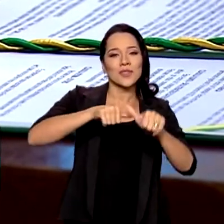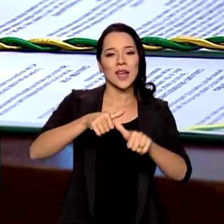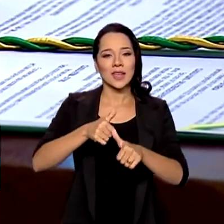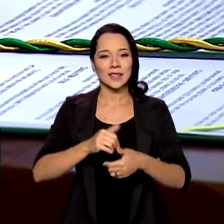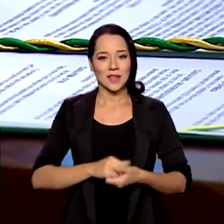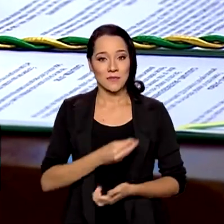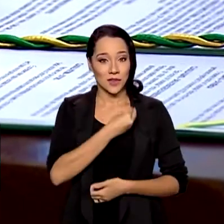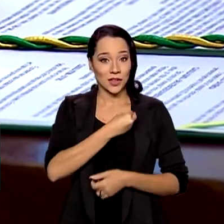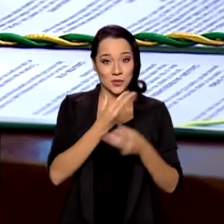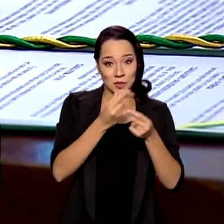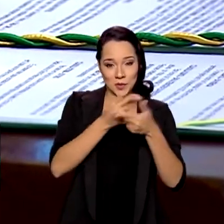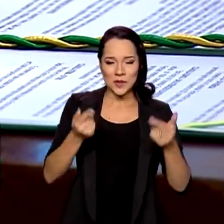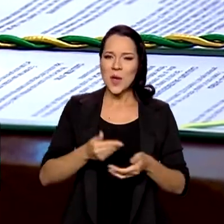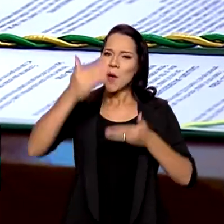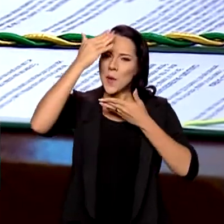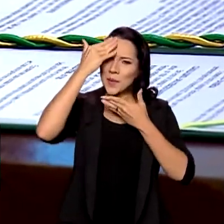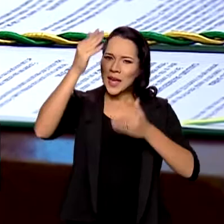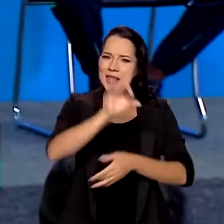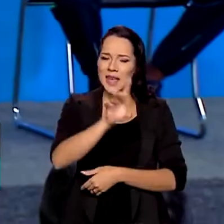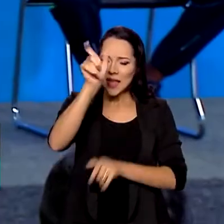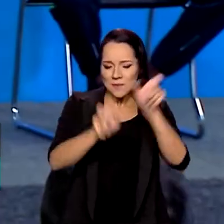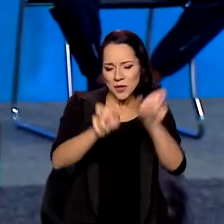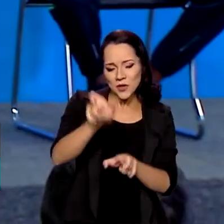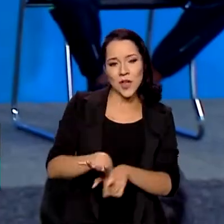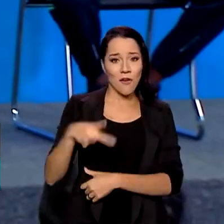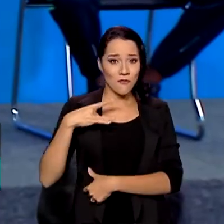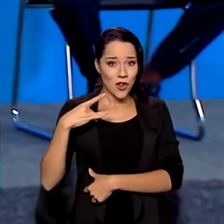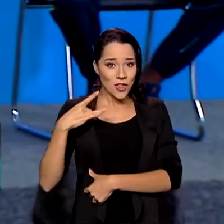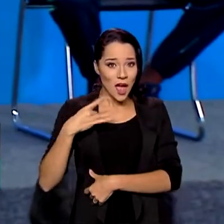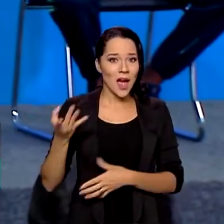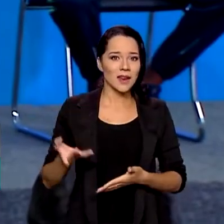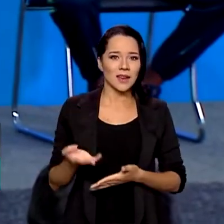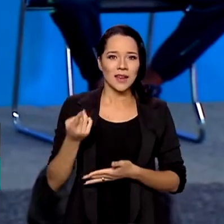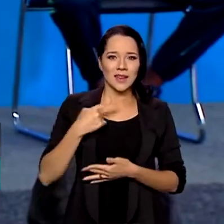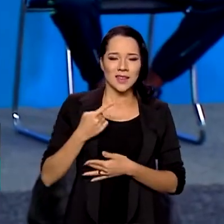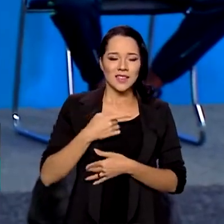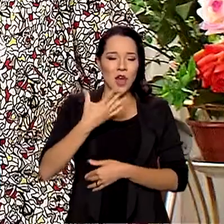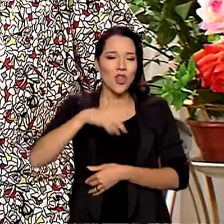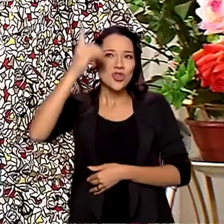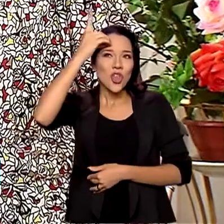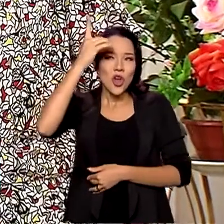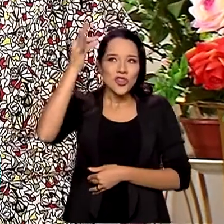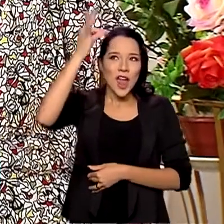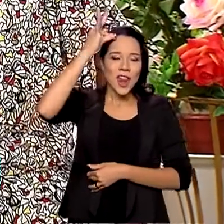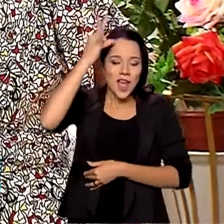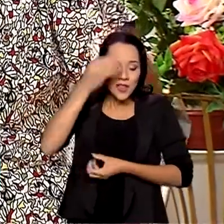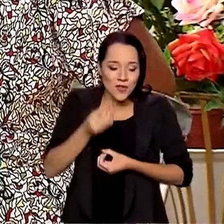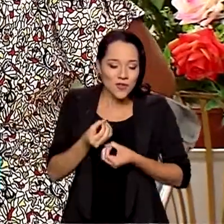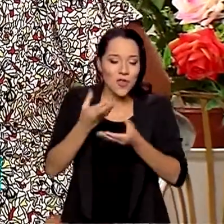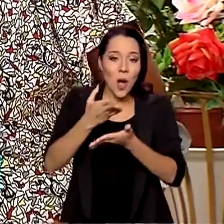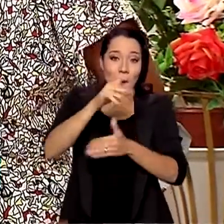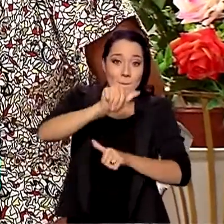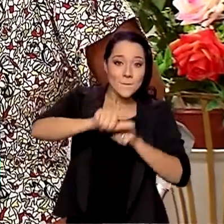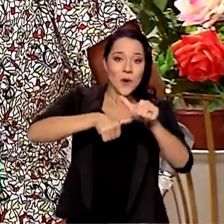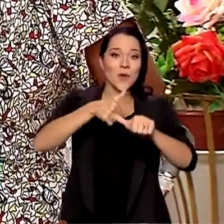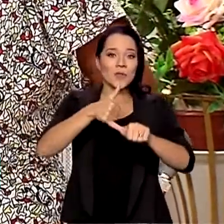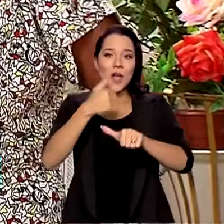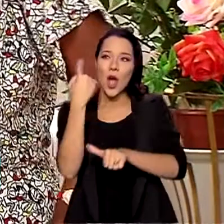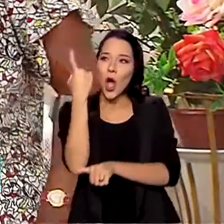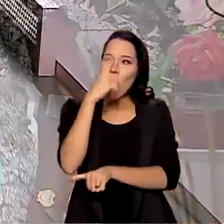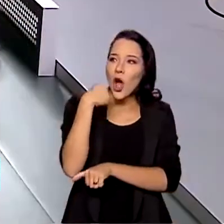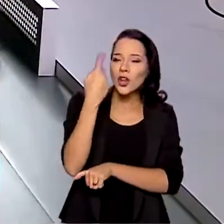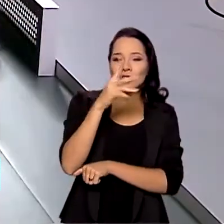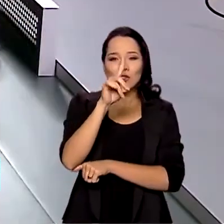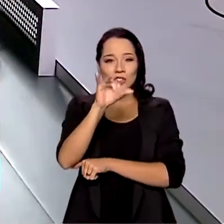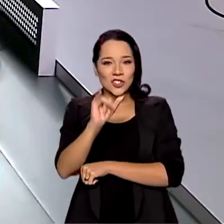realidades. Obrigada aos voluntários, que com a doação de seus dons e seus talentos, mudam horas do dia